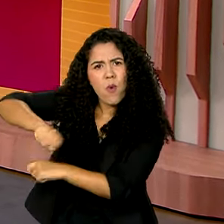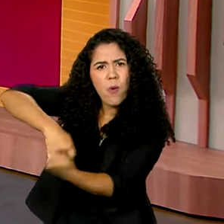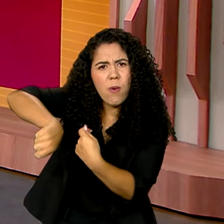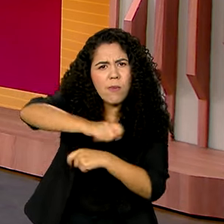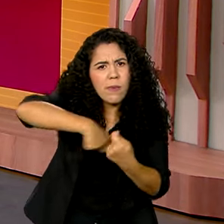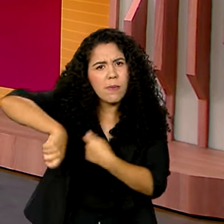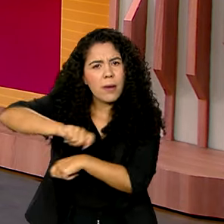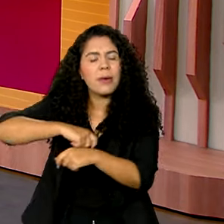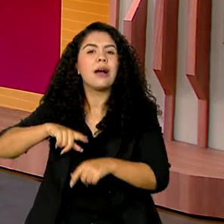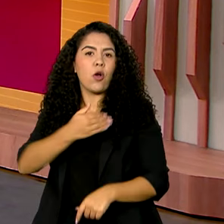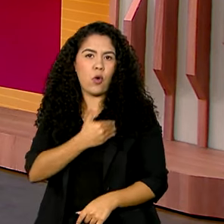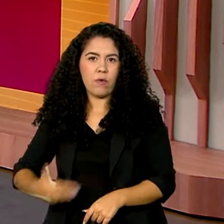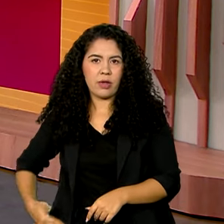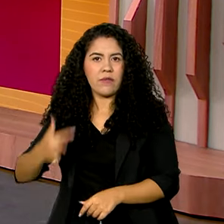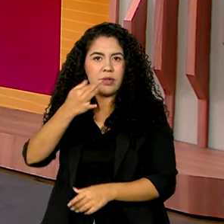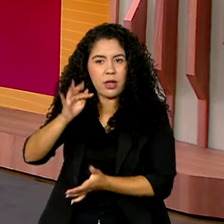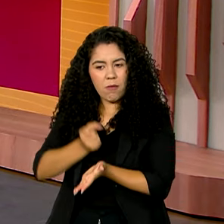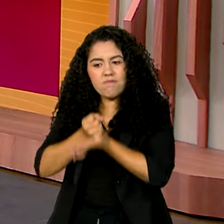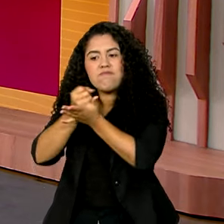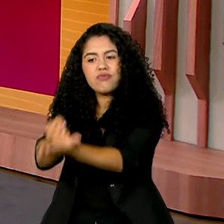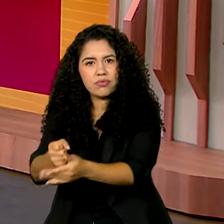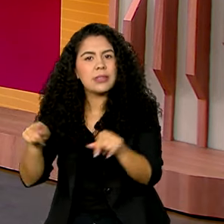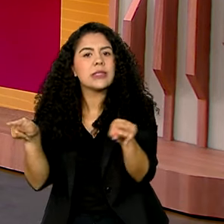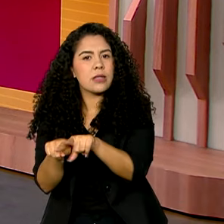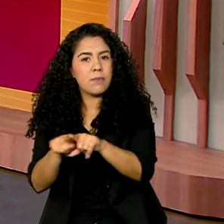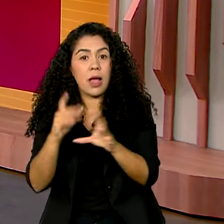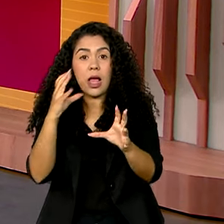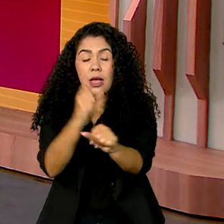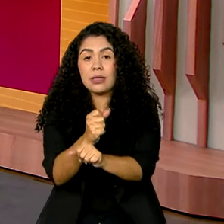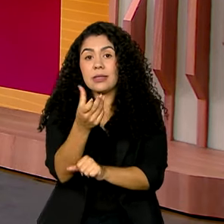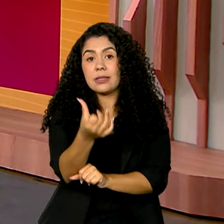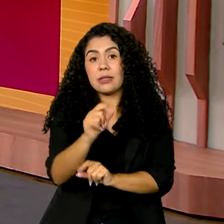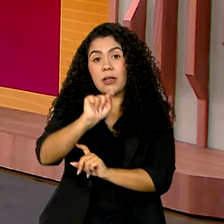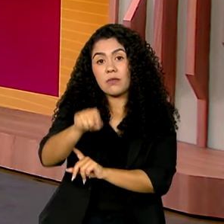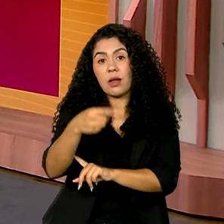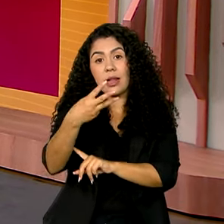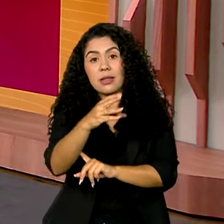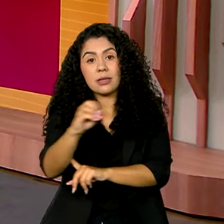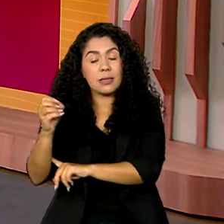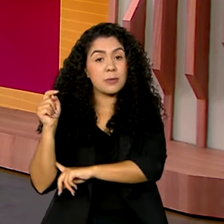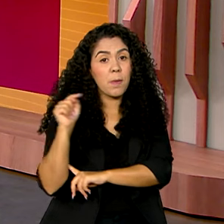também apoio federal. São 6 milhões e 300 mil reais de